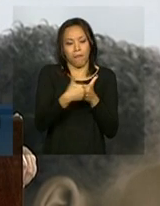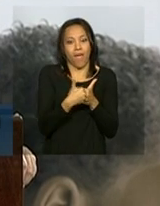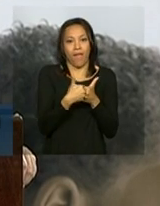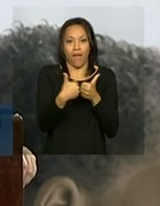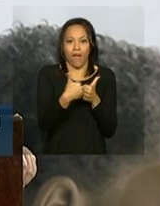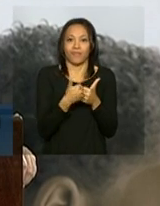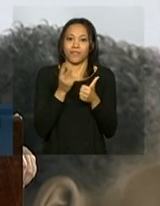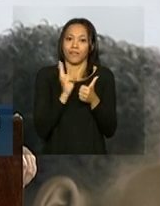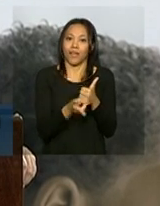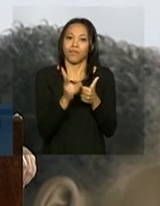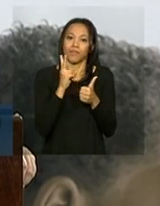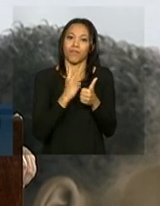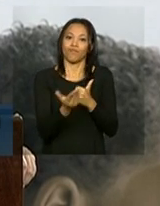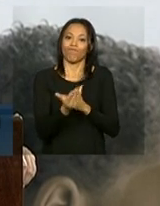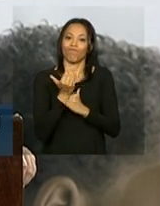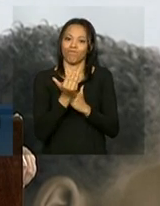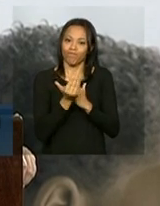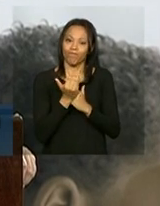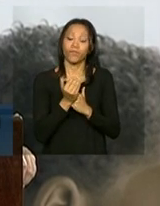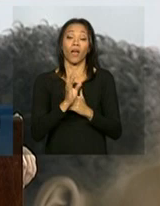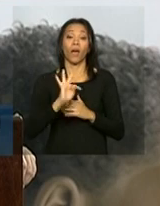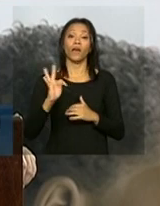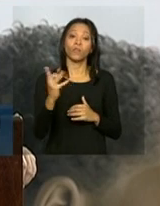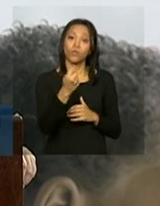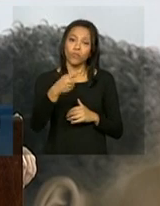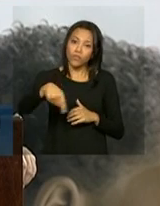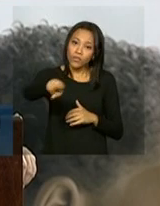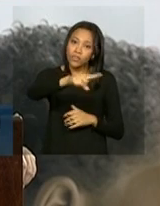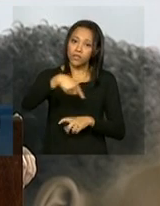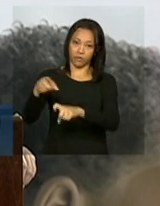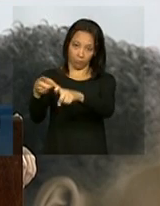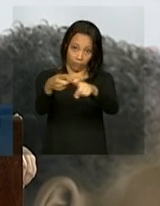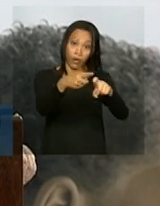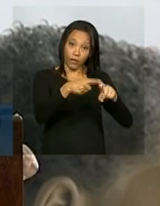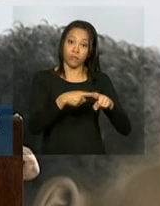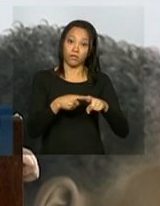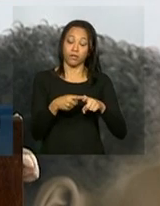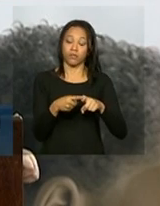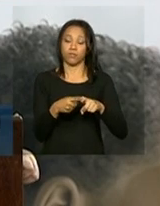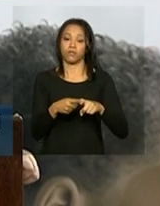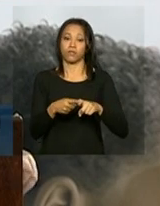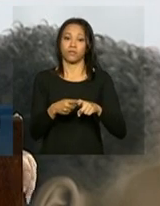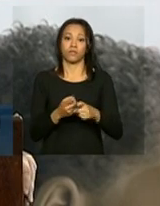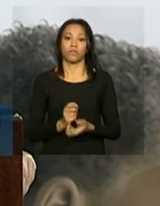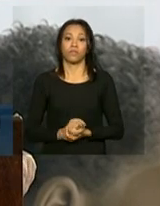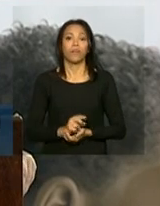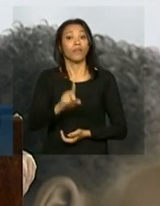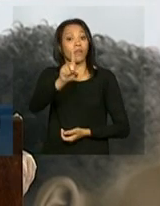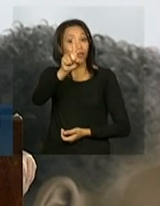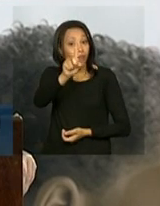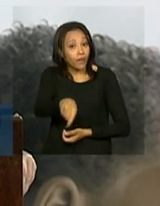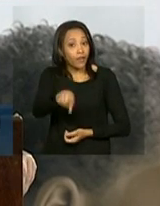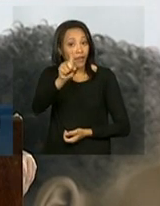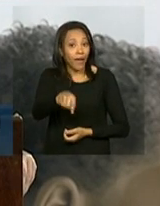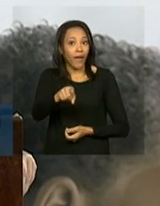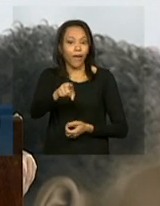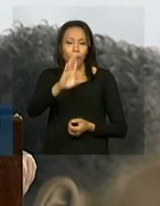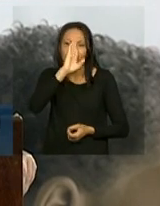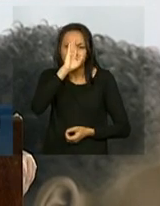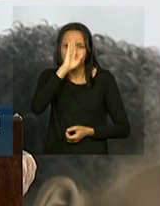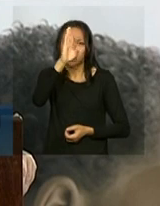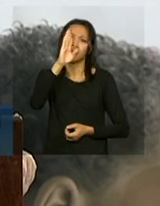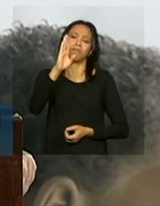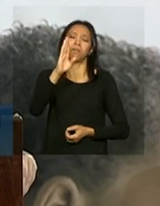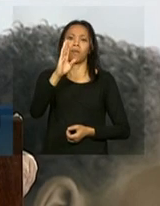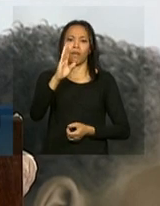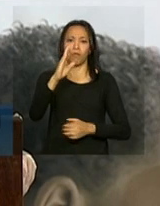nós. A todos vocês, então, que são o centro desse programa Mais